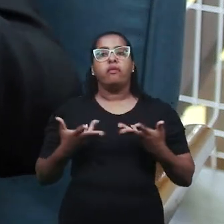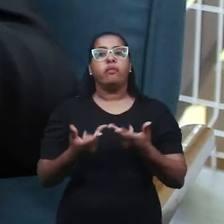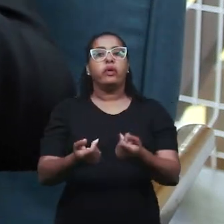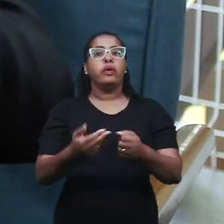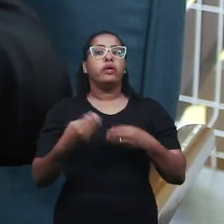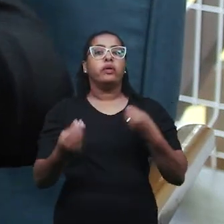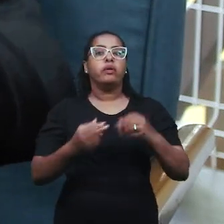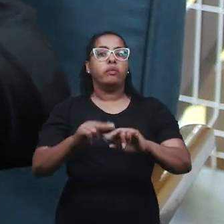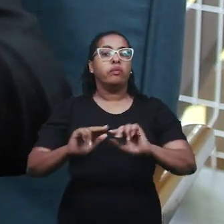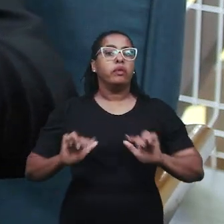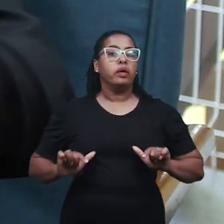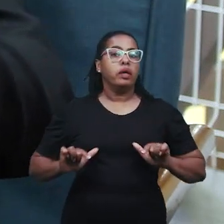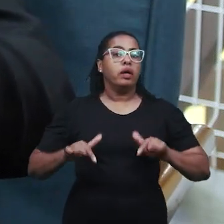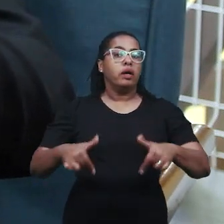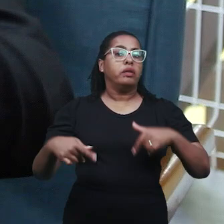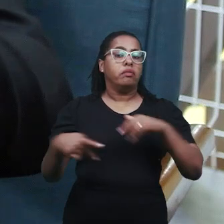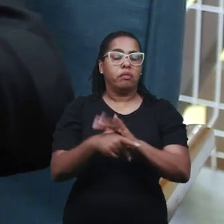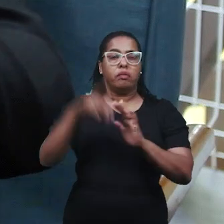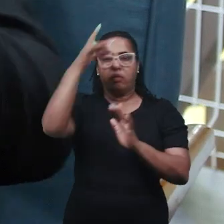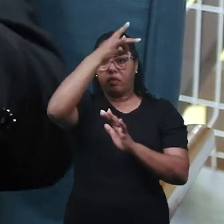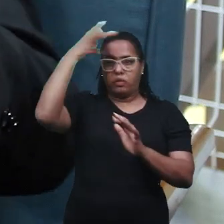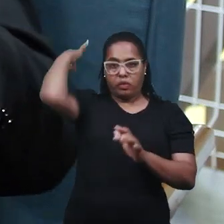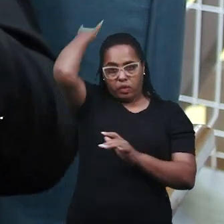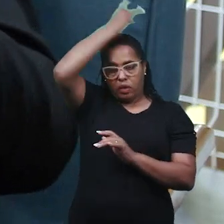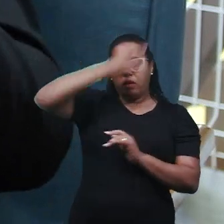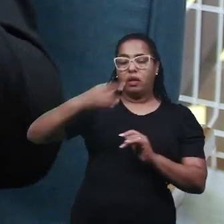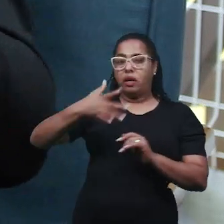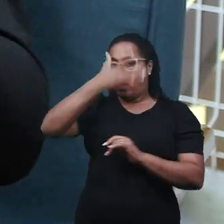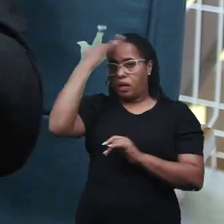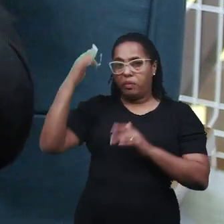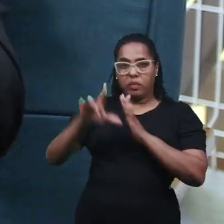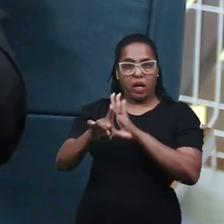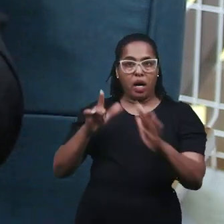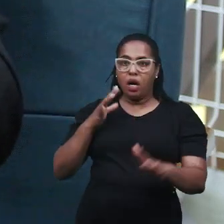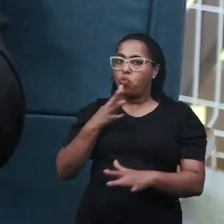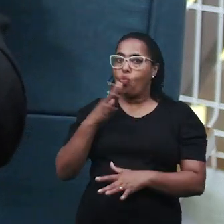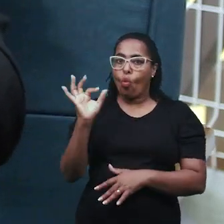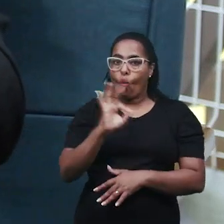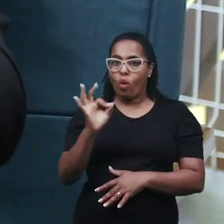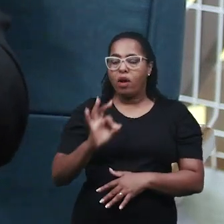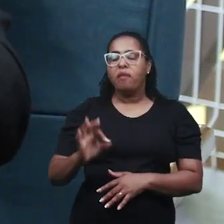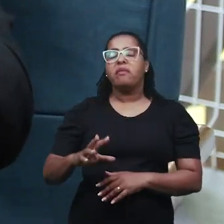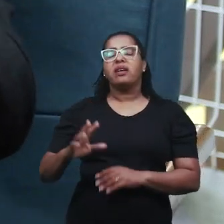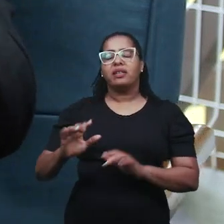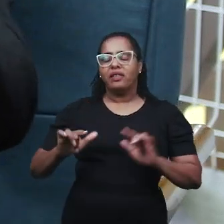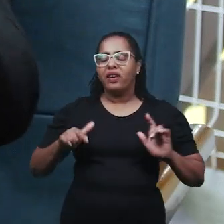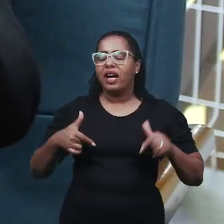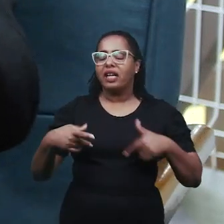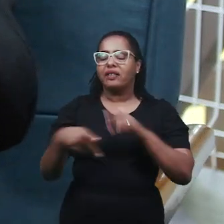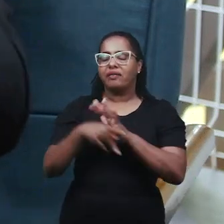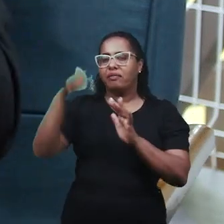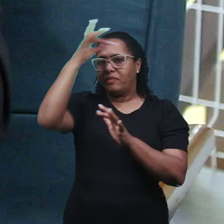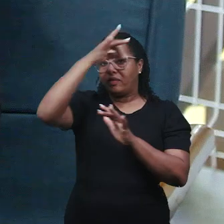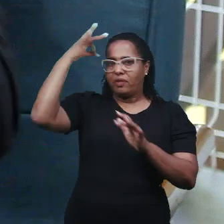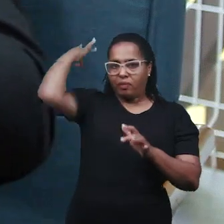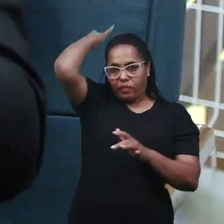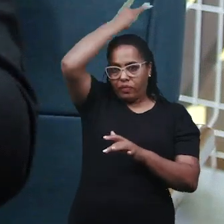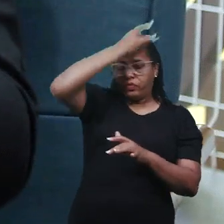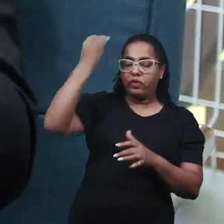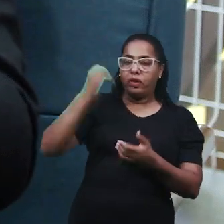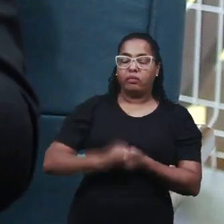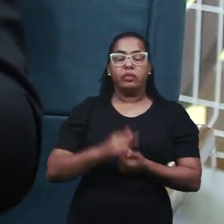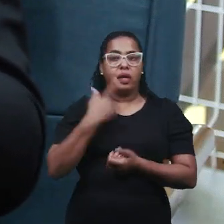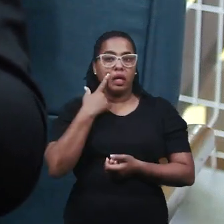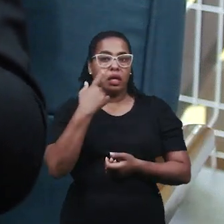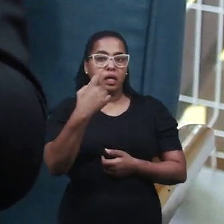operação do Espírito Santo, que não era conhecida, as pessoas não conheciam, mas houve uma grande operação do Espírito Santo. E é muito interessante quando essa